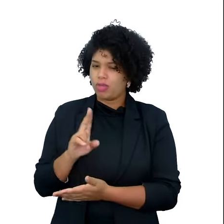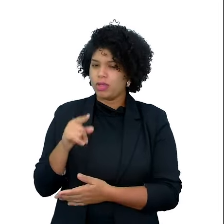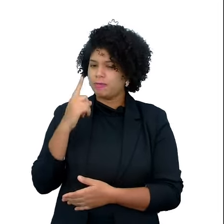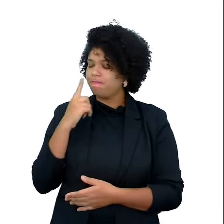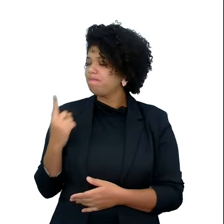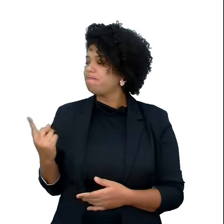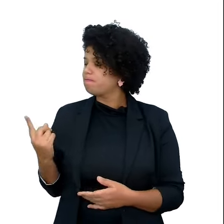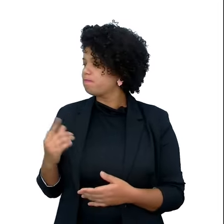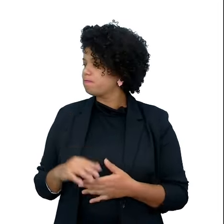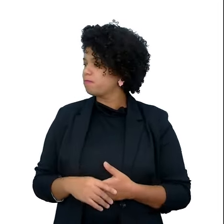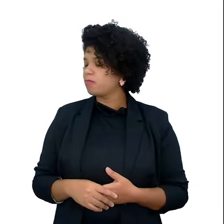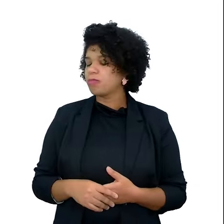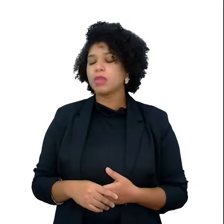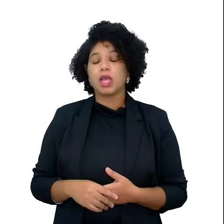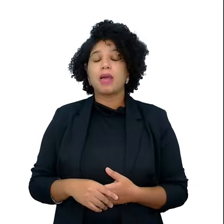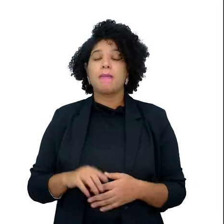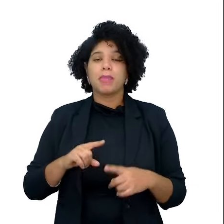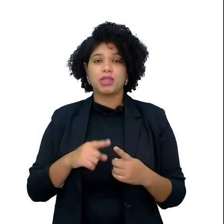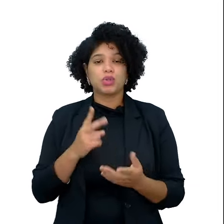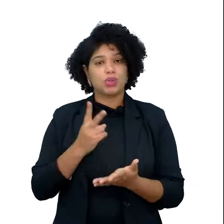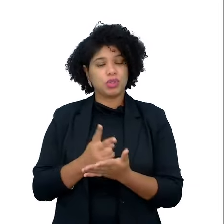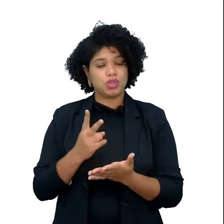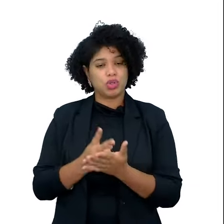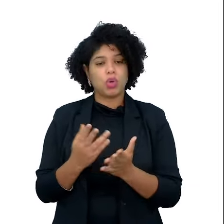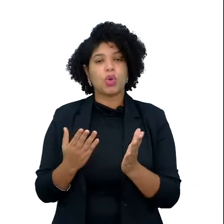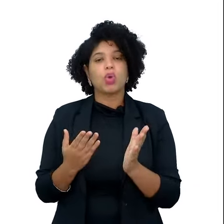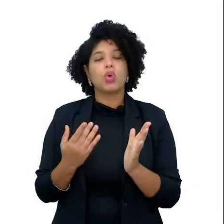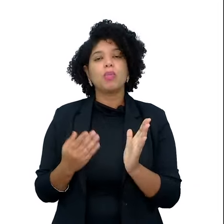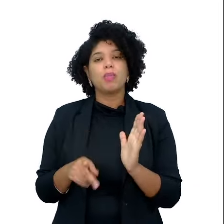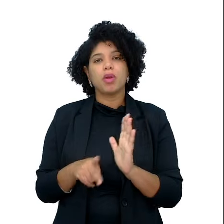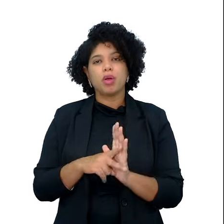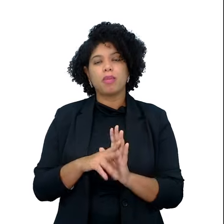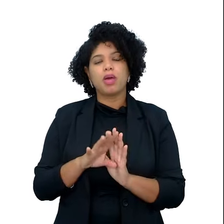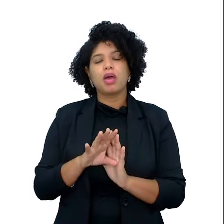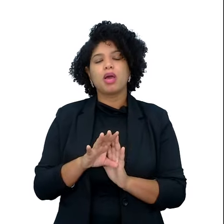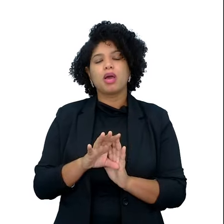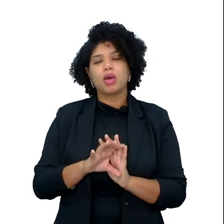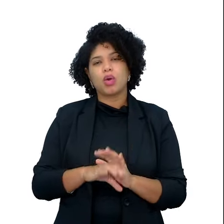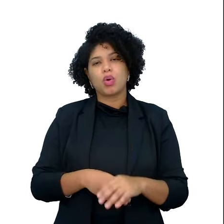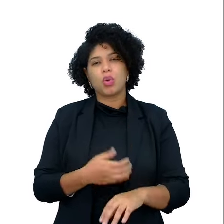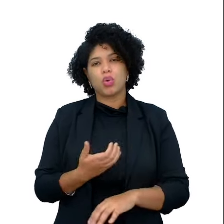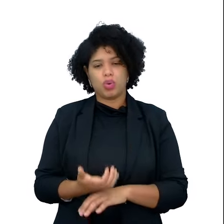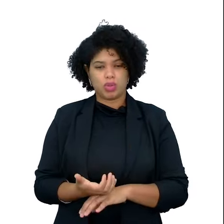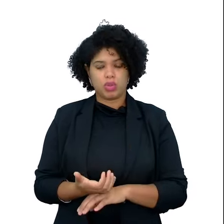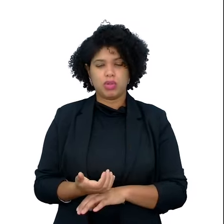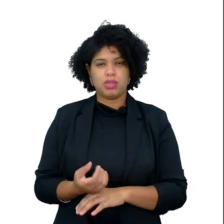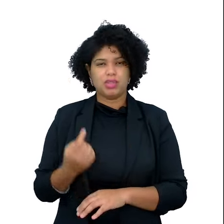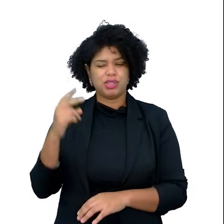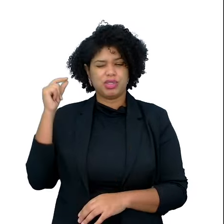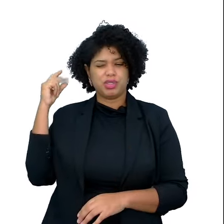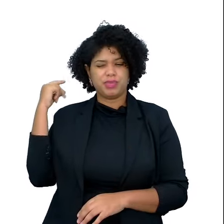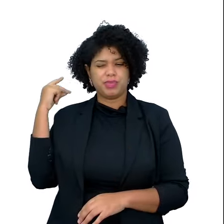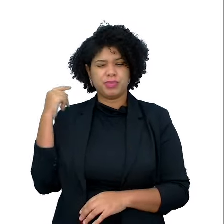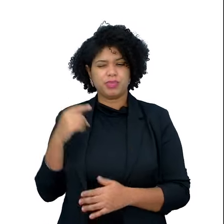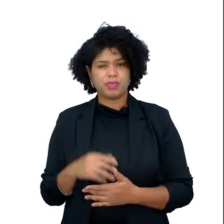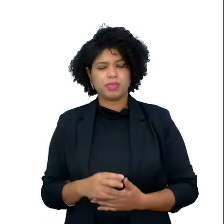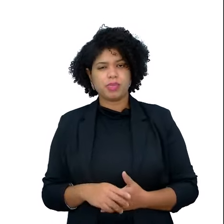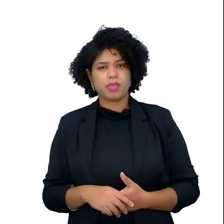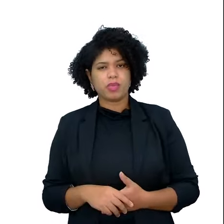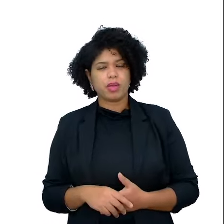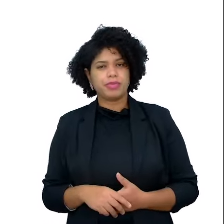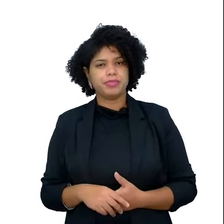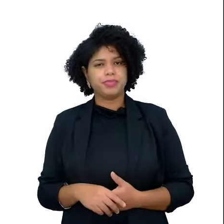ocorre com o currículo antigo, não o currículo paulista. Bom, aqui eu vou aproveitar, a